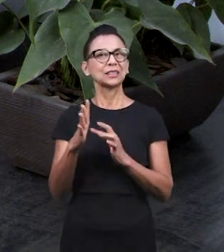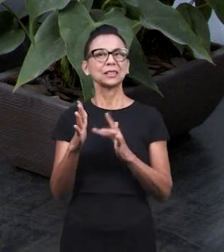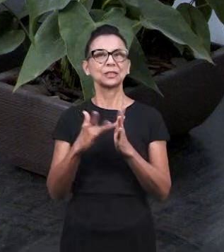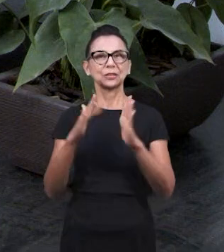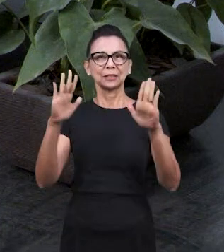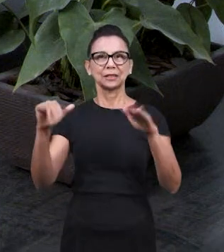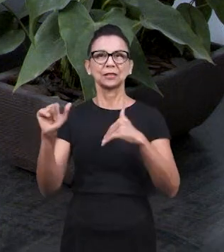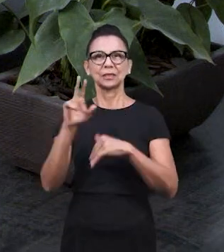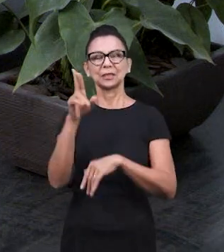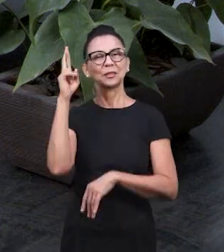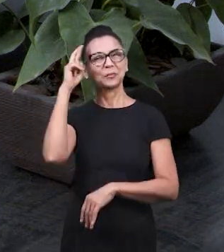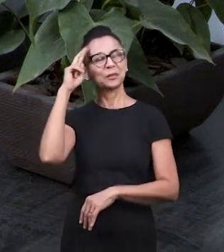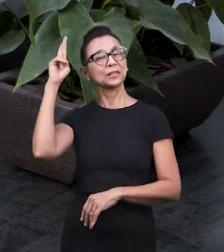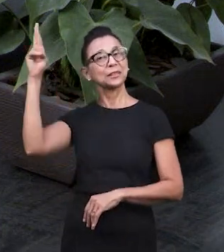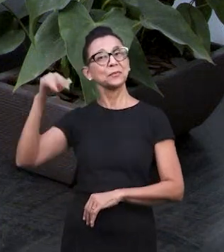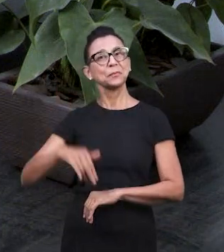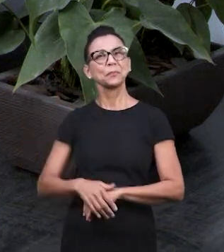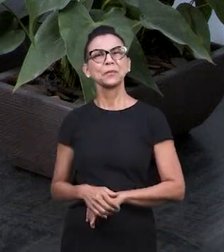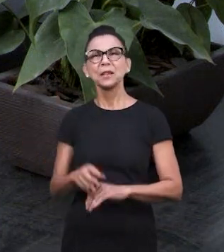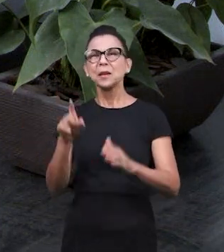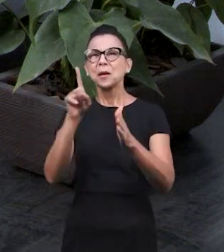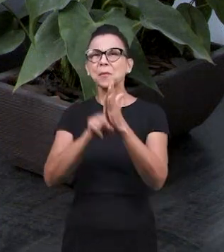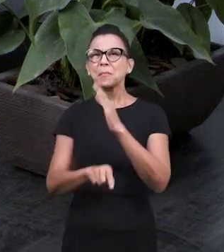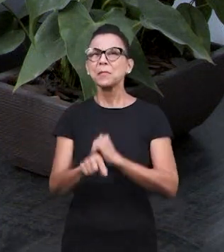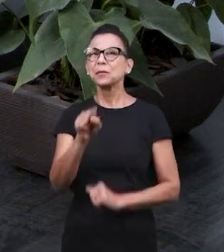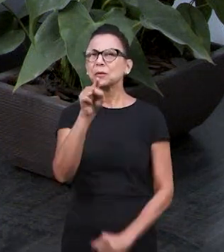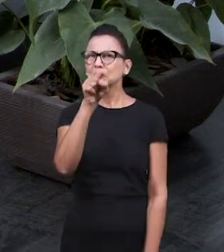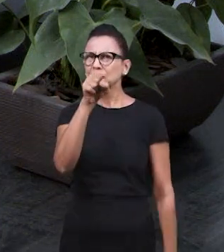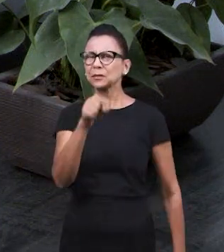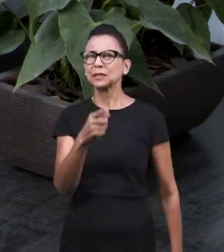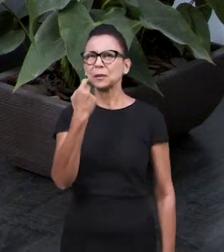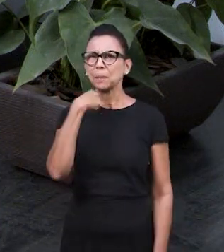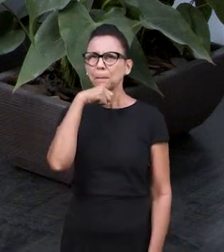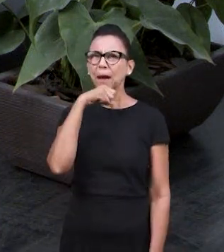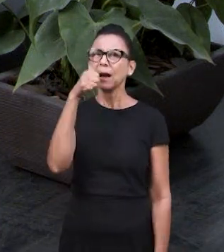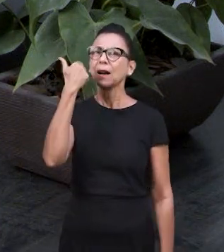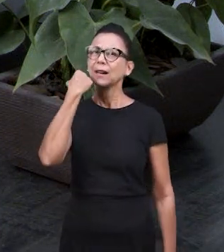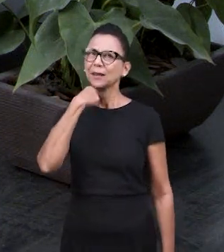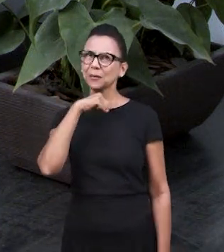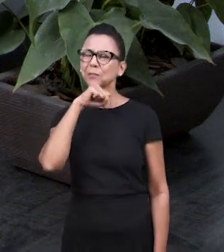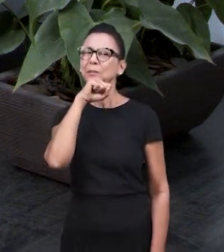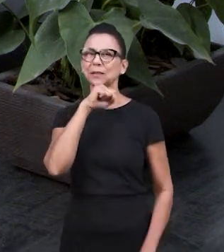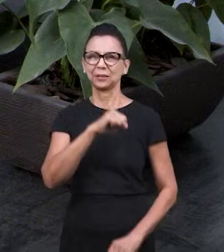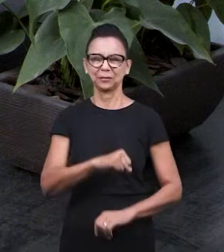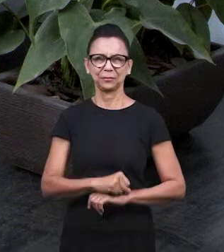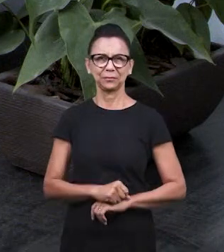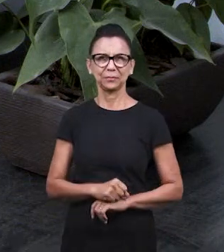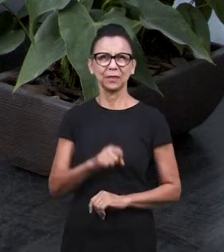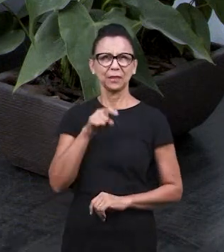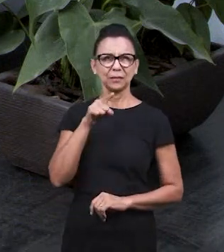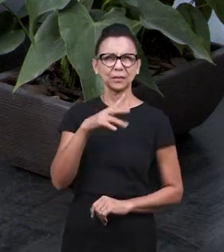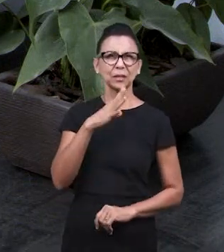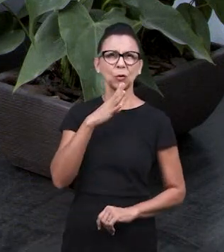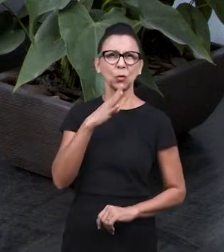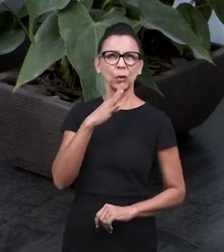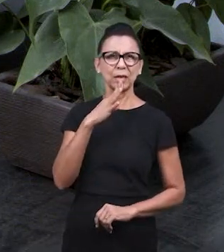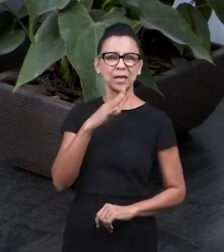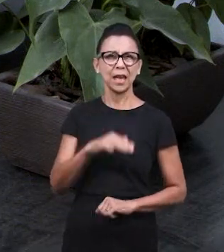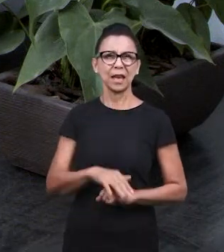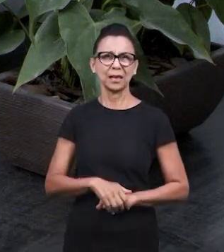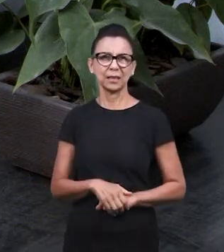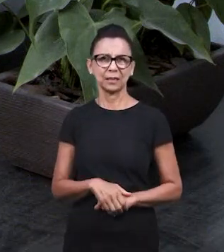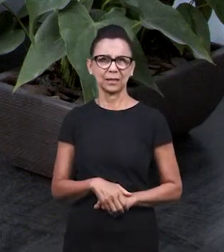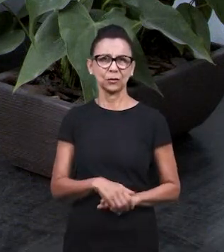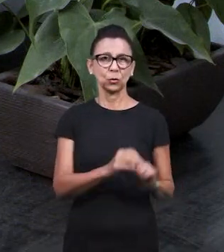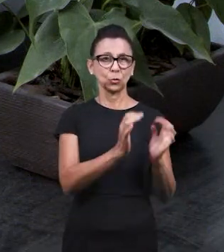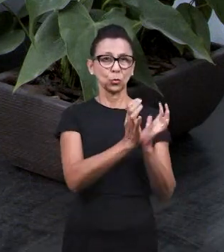Gloire à Jésus, loué soit le nom du Seigneur. Maintenant, je veux vous poser une question à vous, parents. Vous connaissez tous